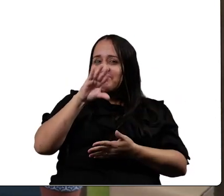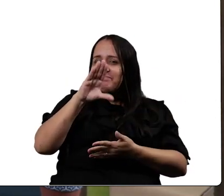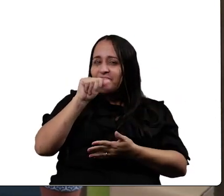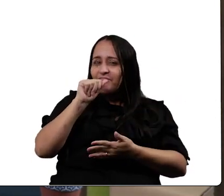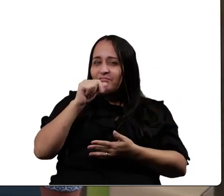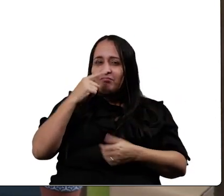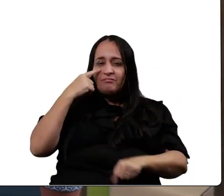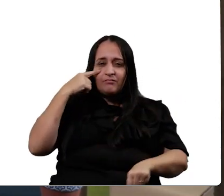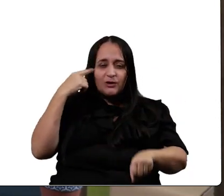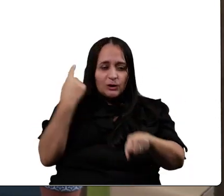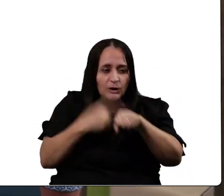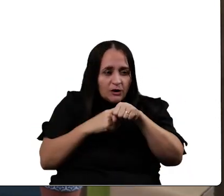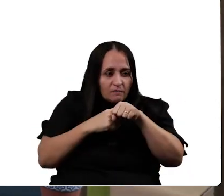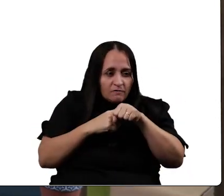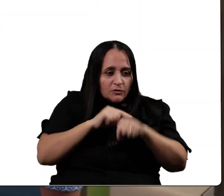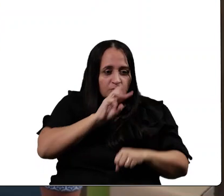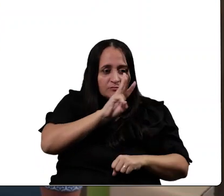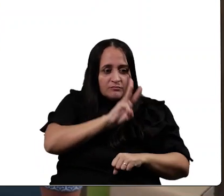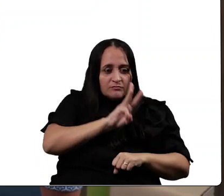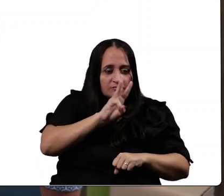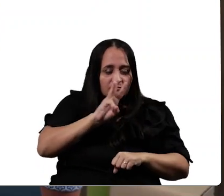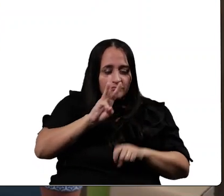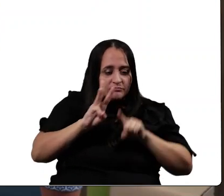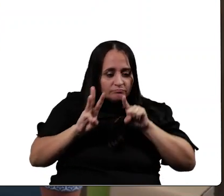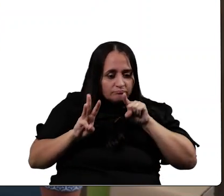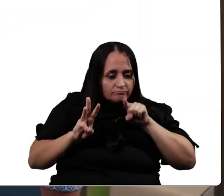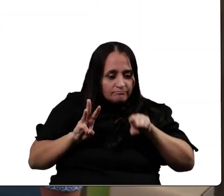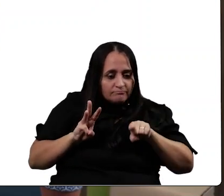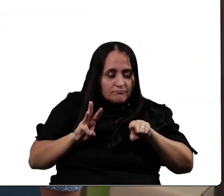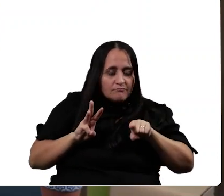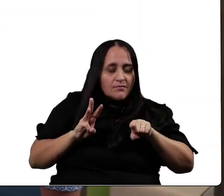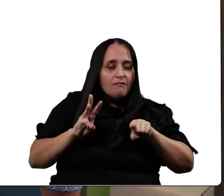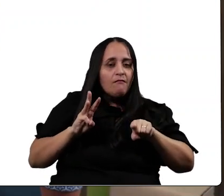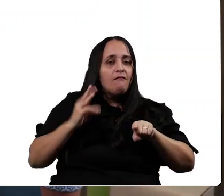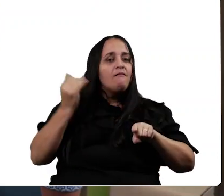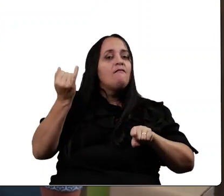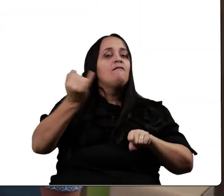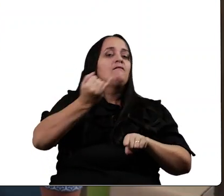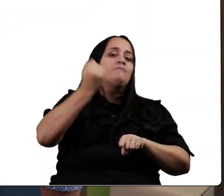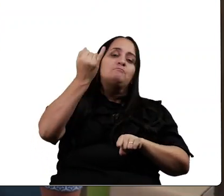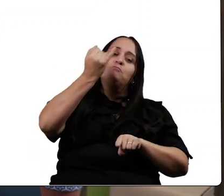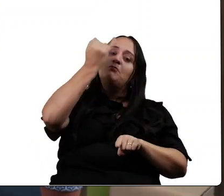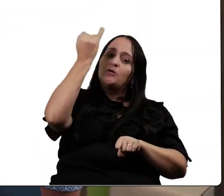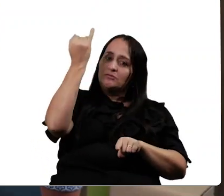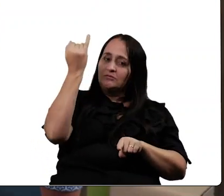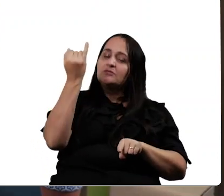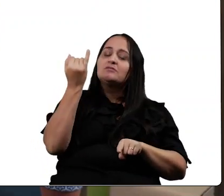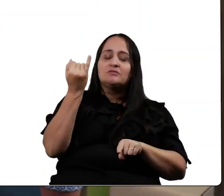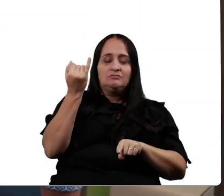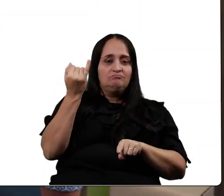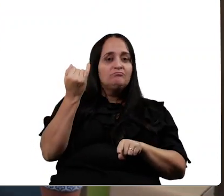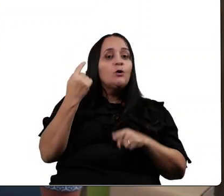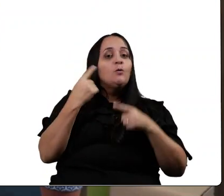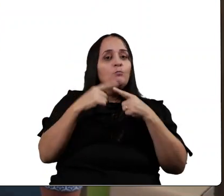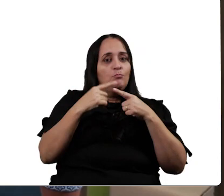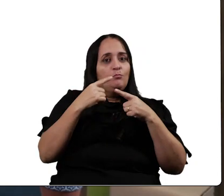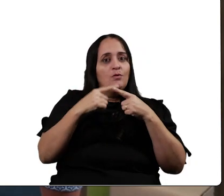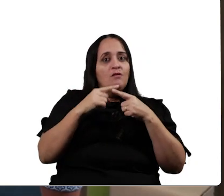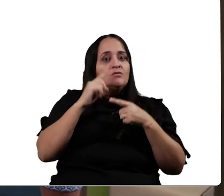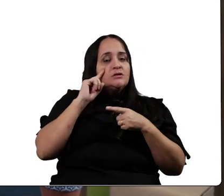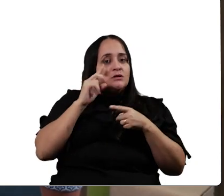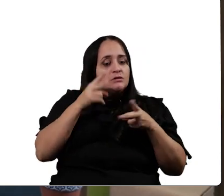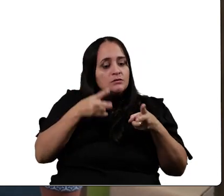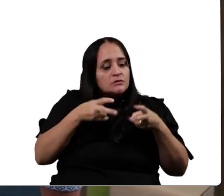a fonte, né, do que está sendo trazida ali, é algo muito importante em relação a